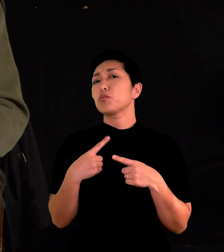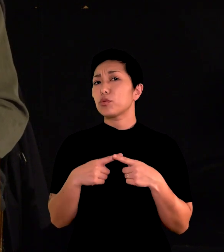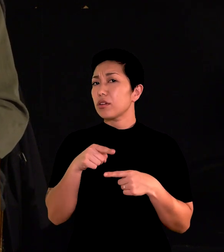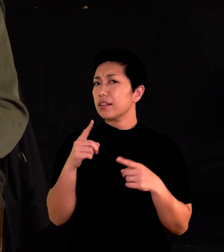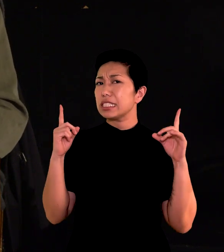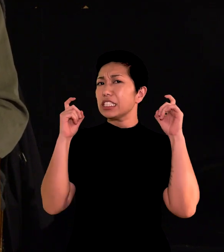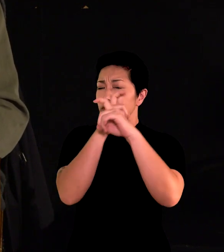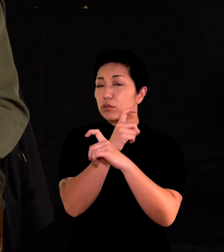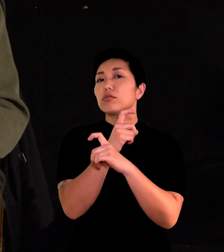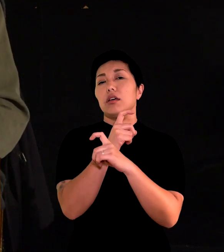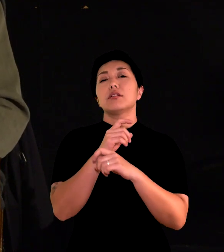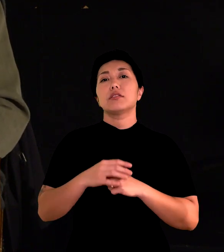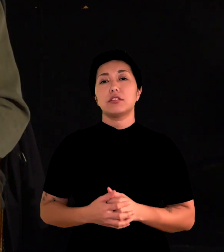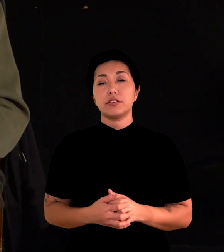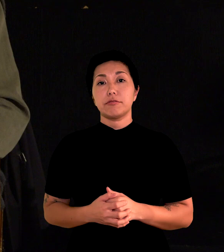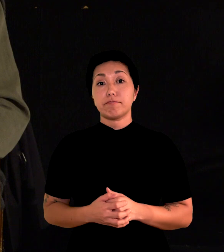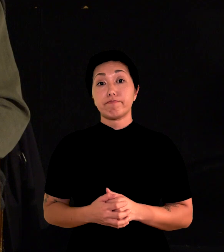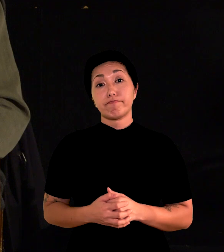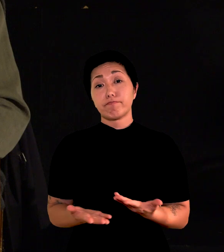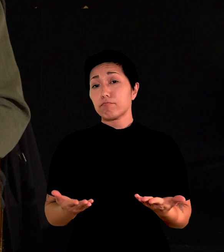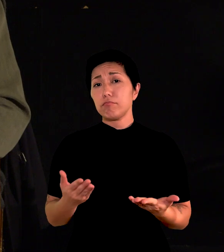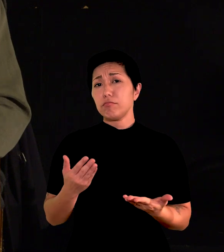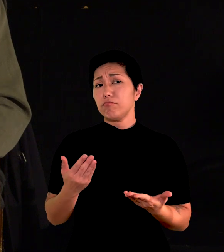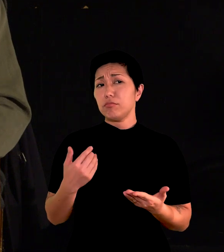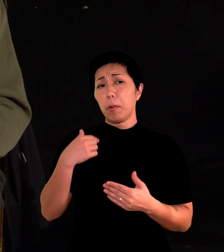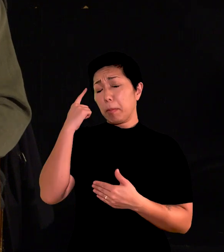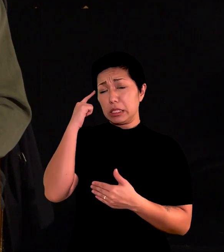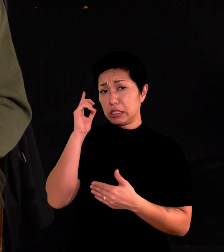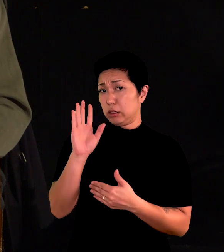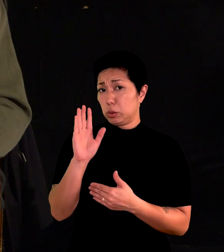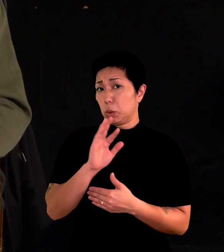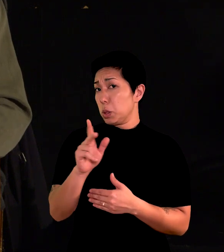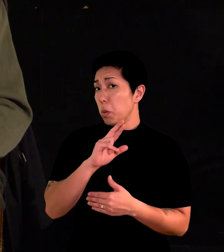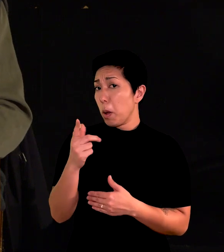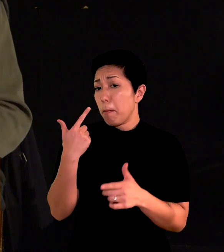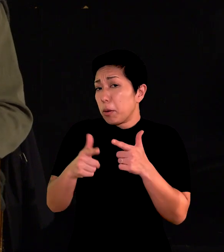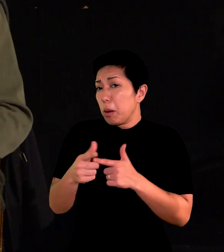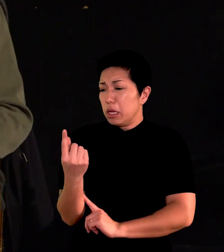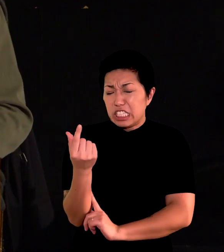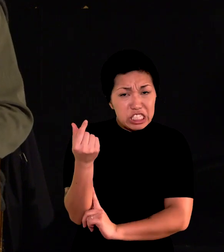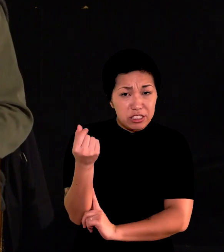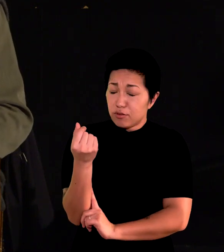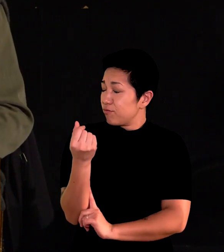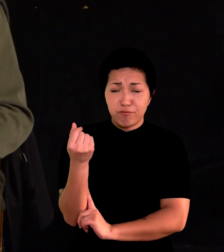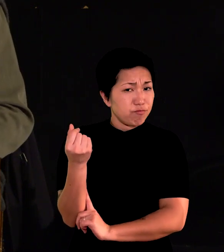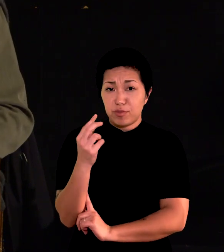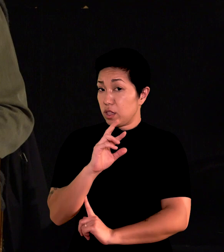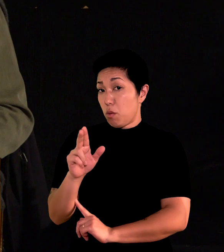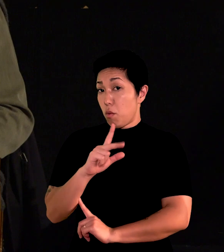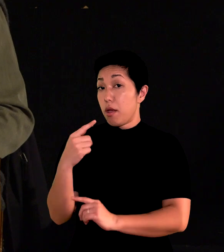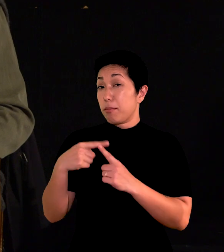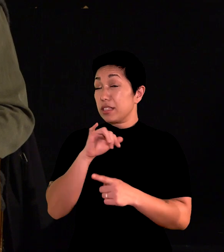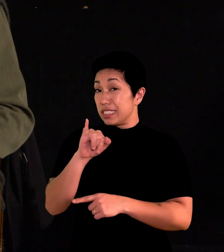que essa dificuldade? Aparentemente não é uma questão de custo. Não é uma questão